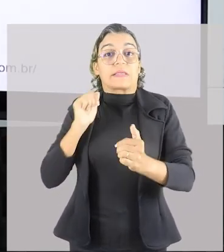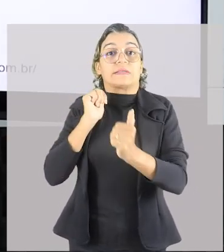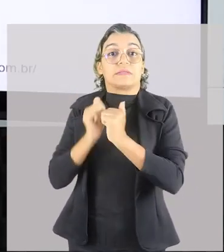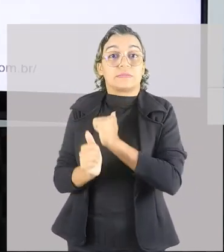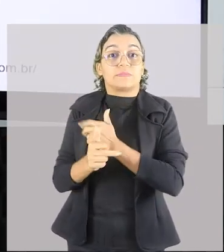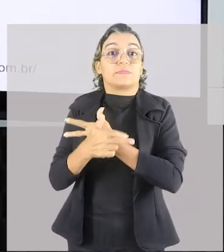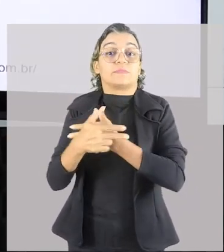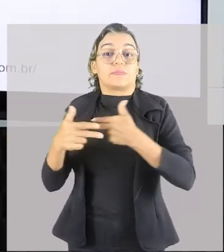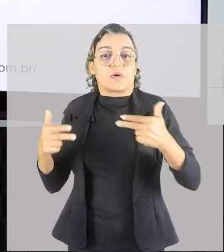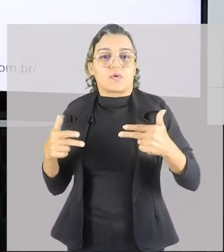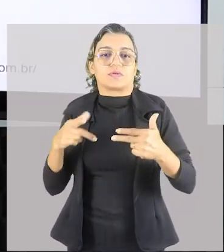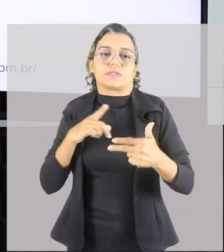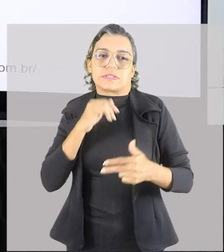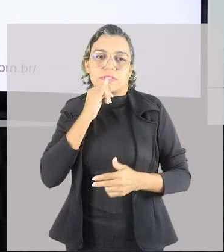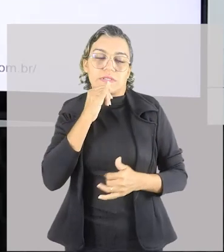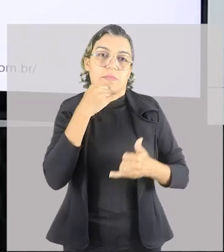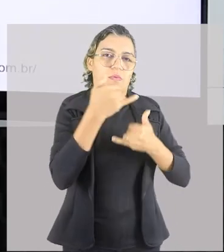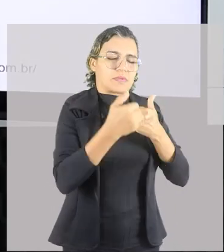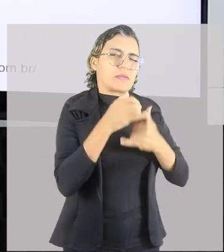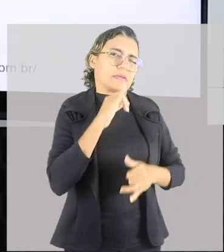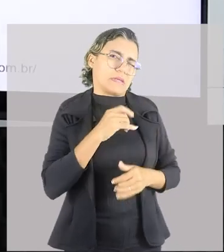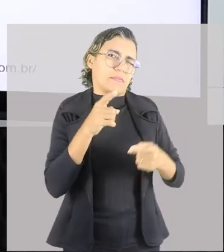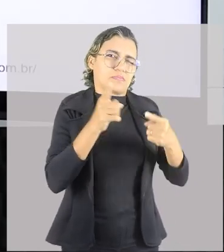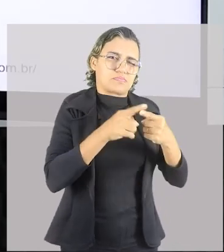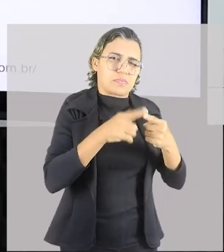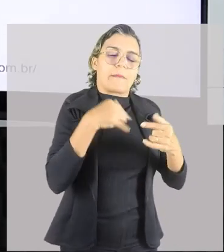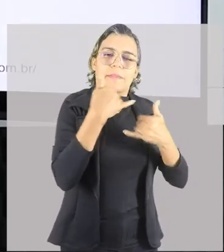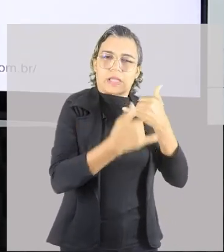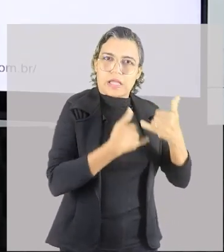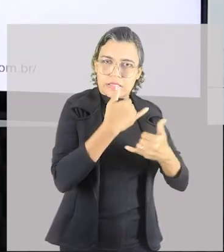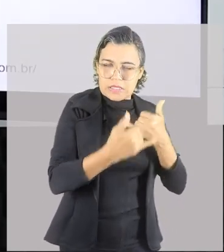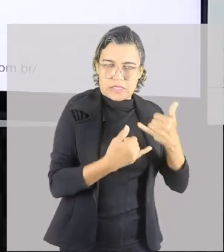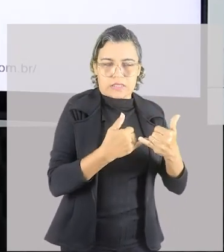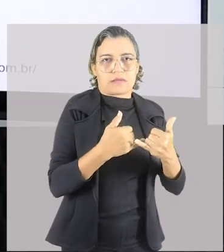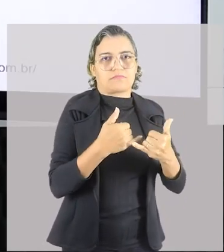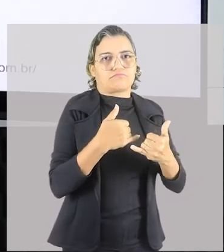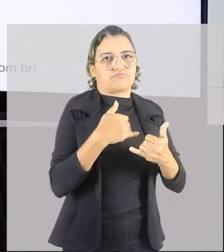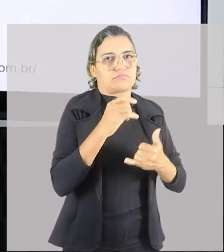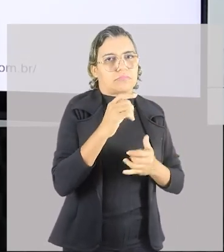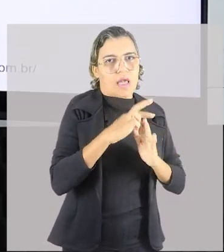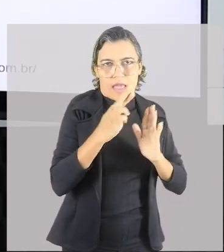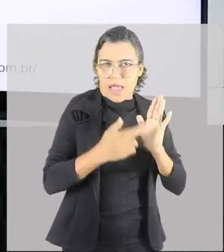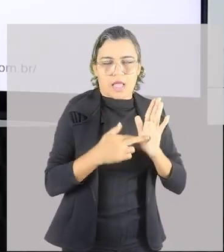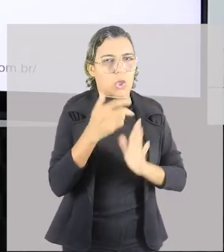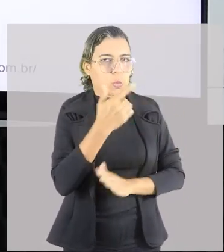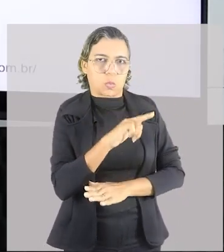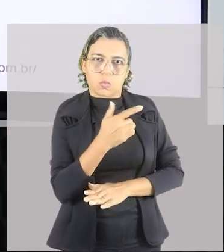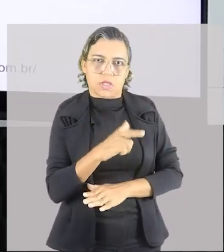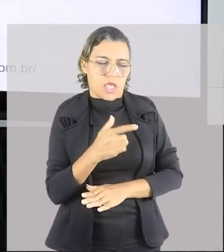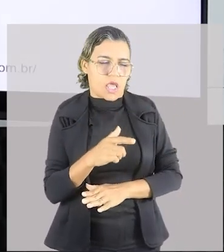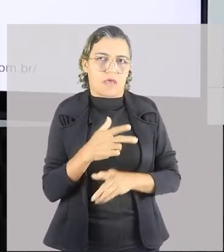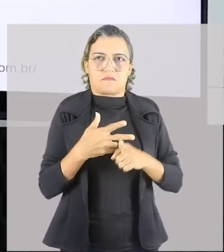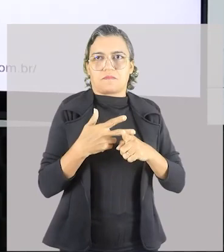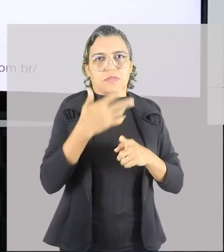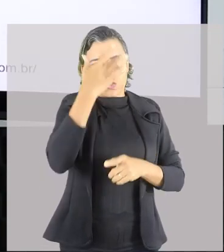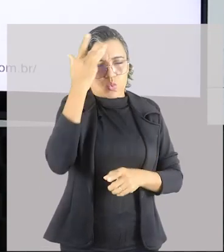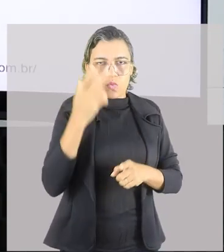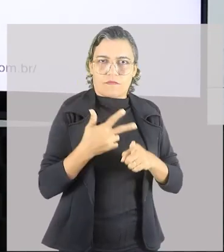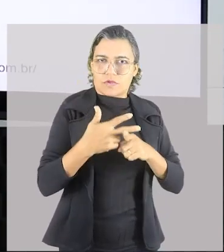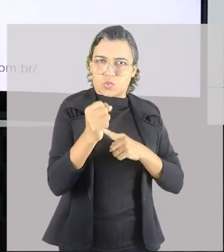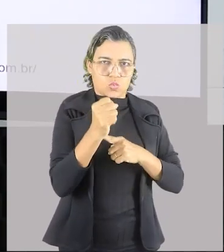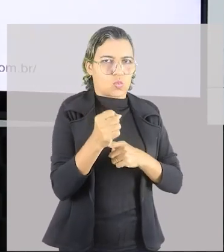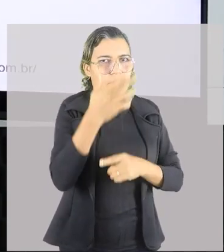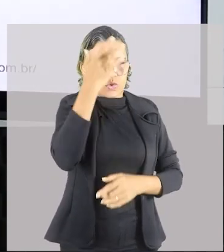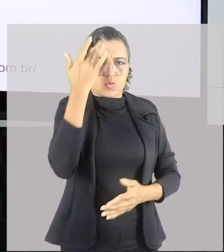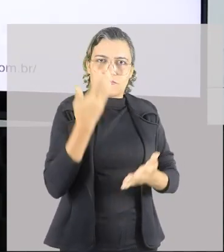as brincadeiras de menor complexidade em nível de regras, tá? Onde não tem o vencedor, não tem o